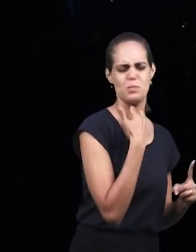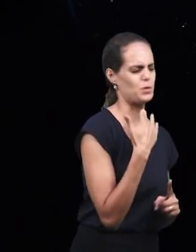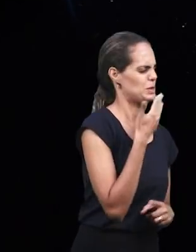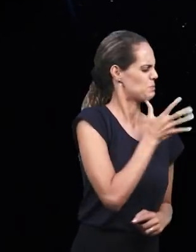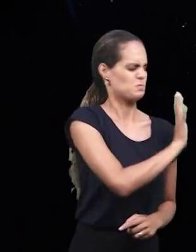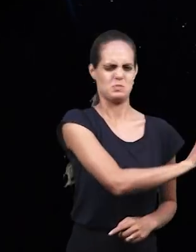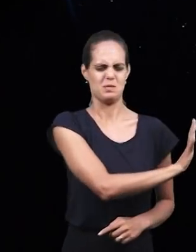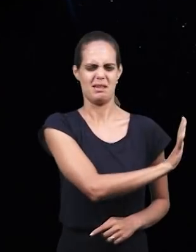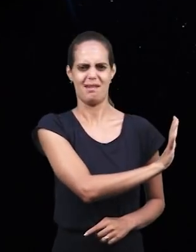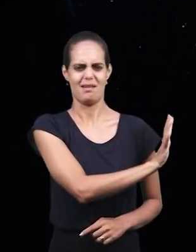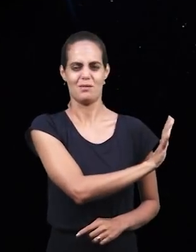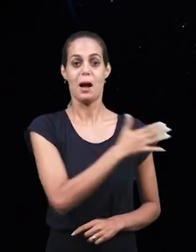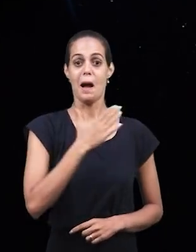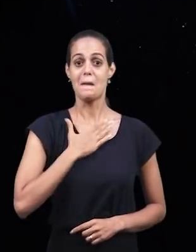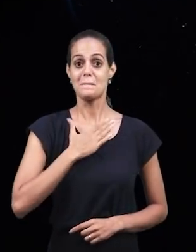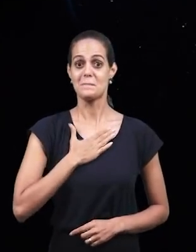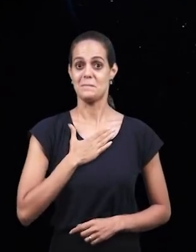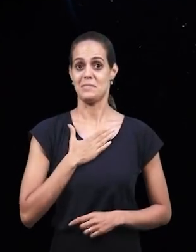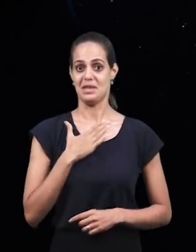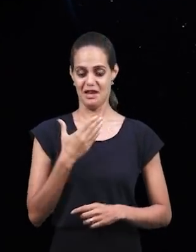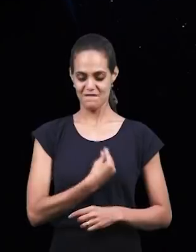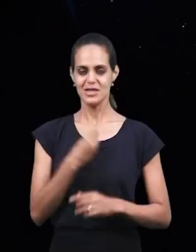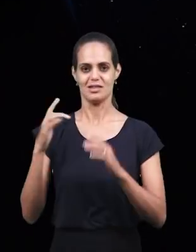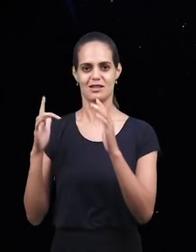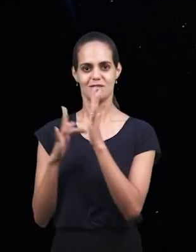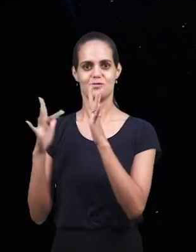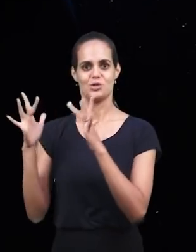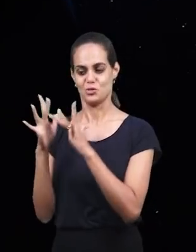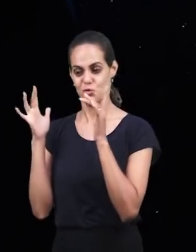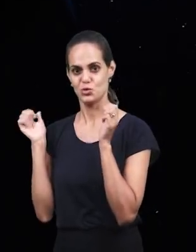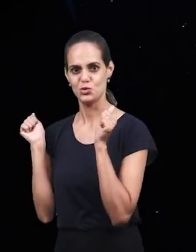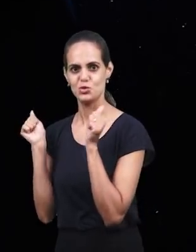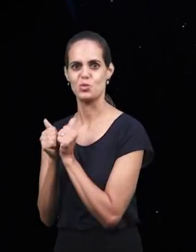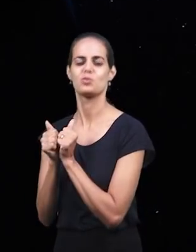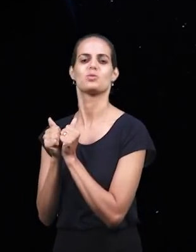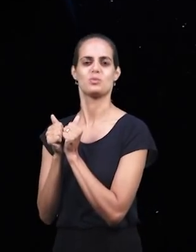crucificado, minha vida em Jesus escondi.